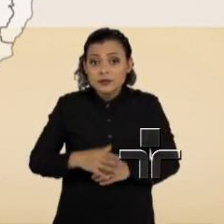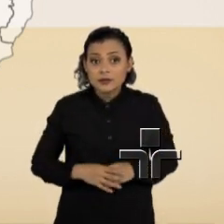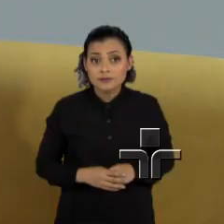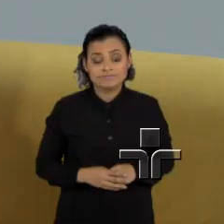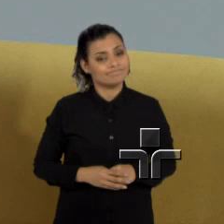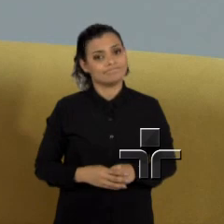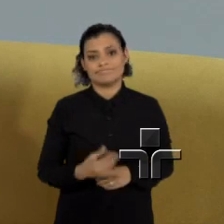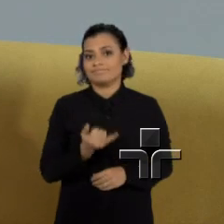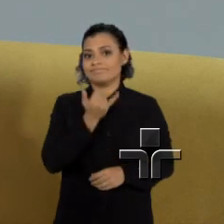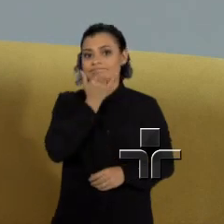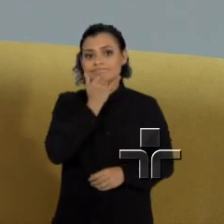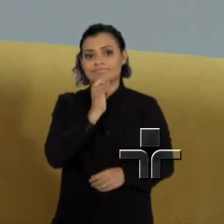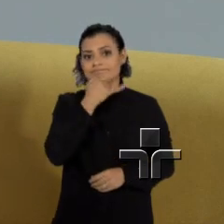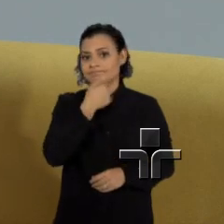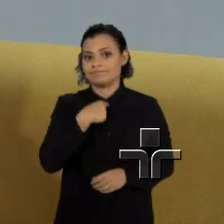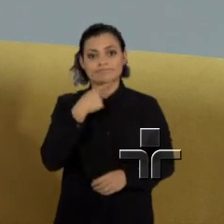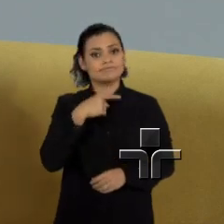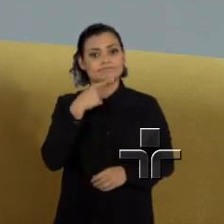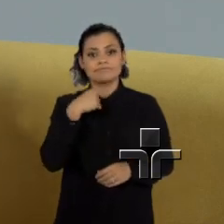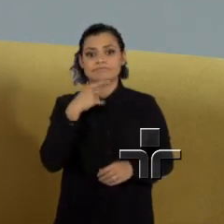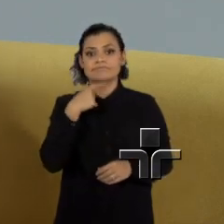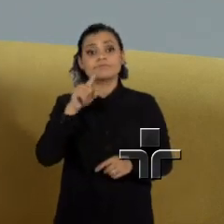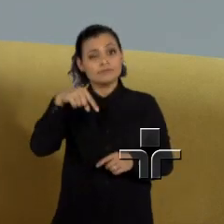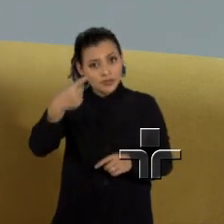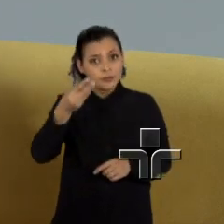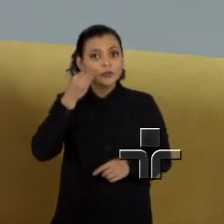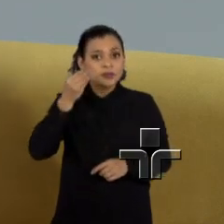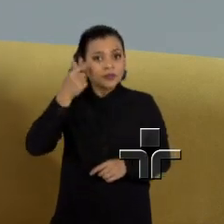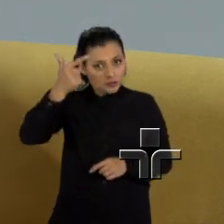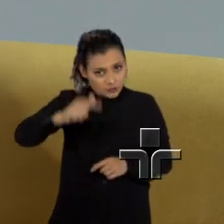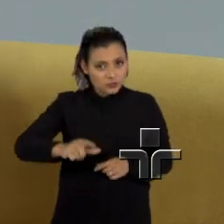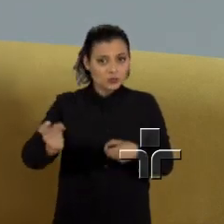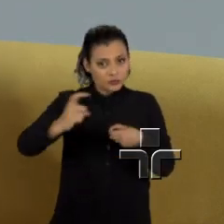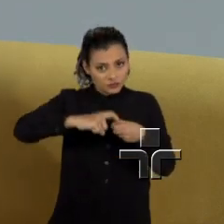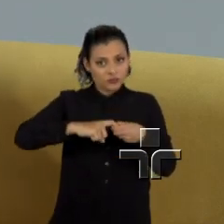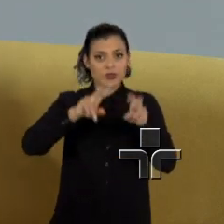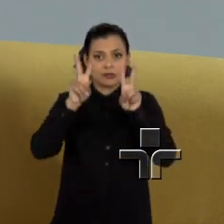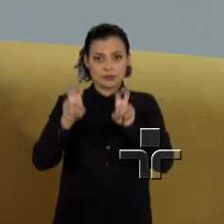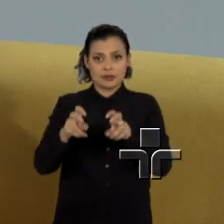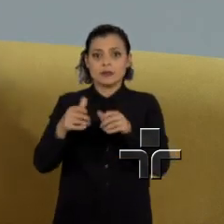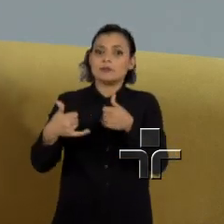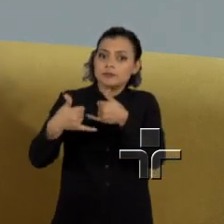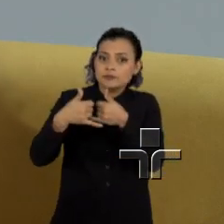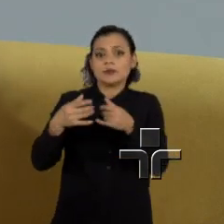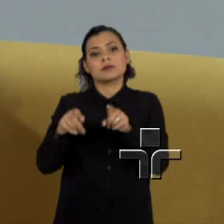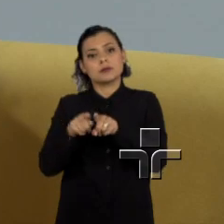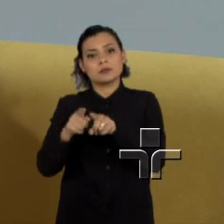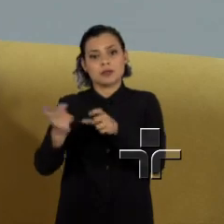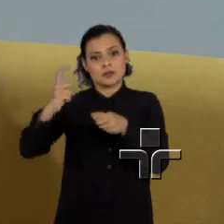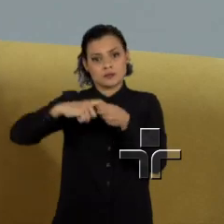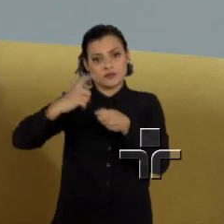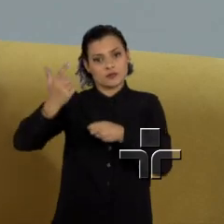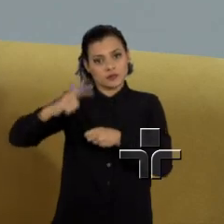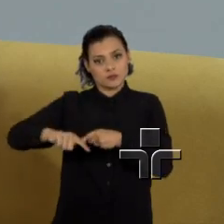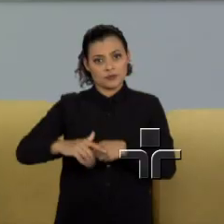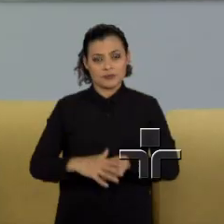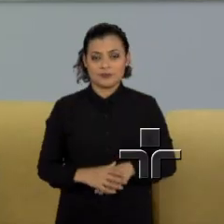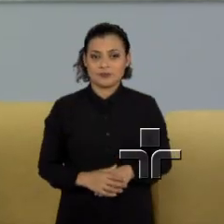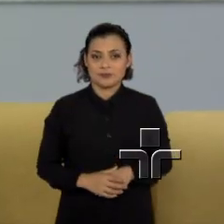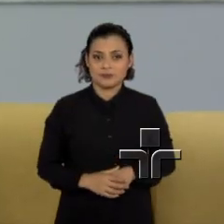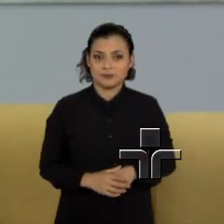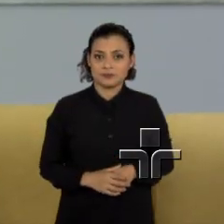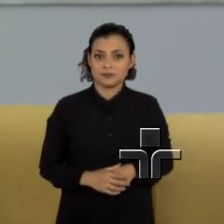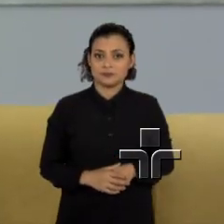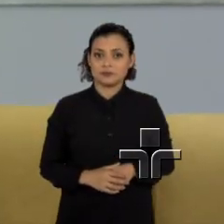Acho que, infelizmente, perdemos o contato com o bispo, mas a gente tenta retomar essa comunicação e volta daqui a pouco. Só